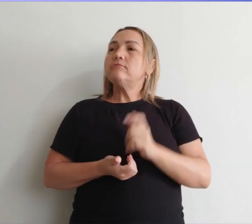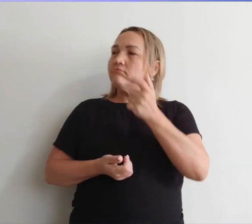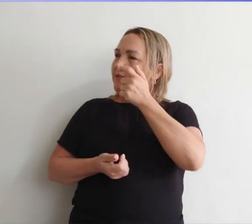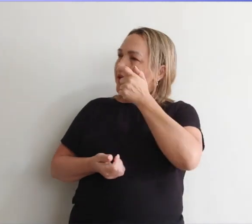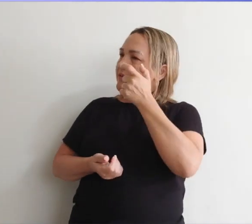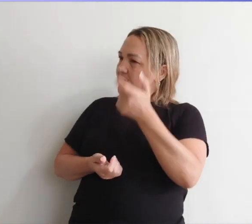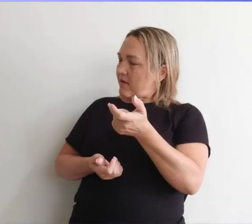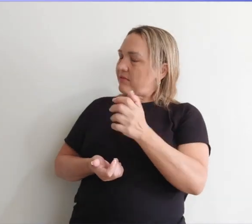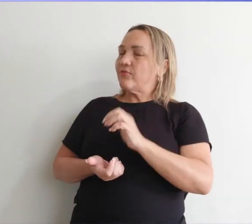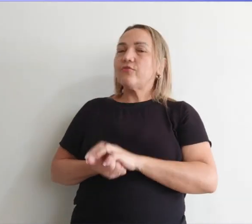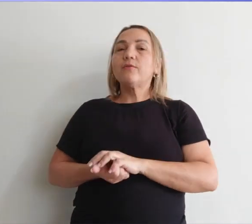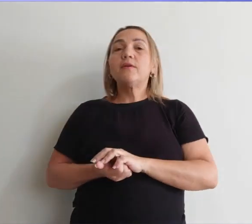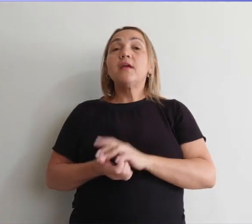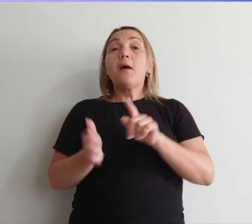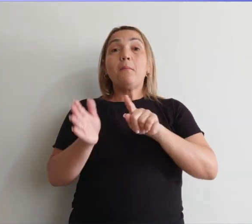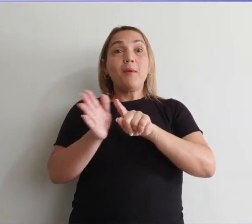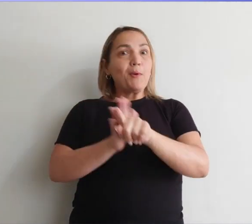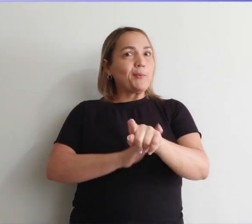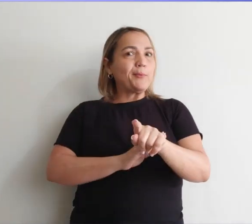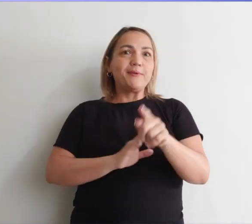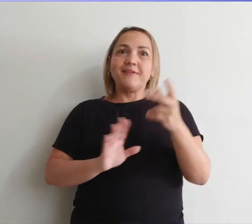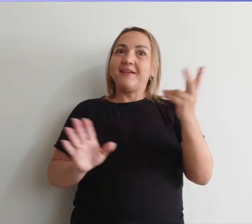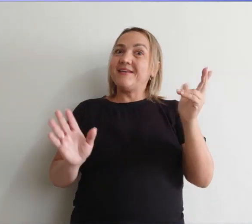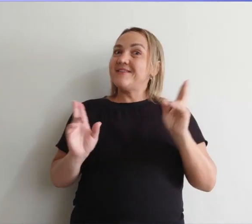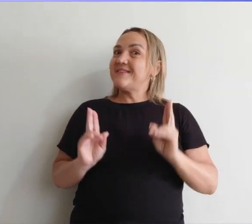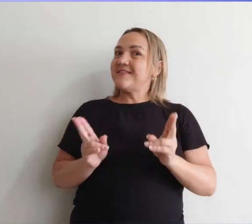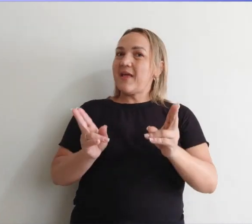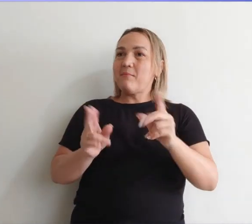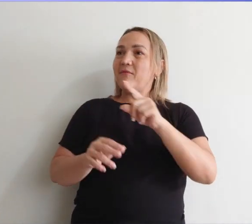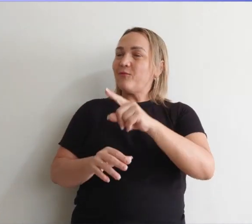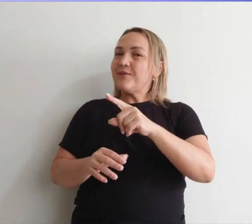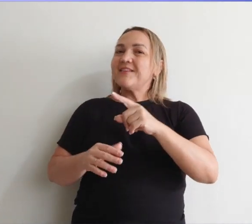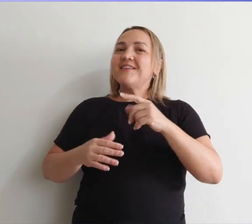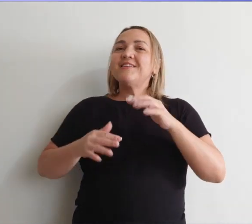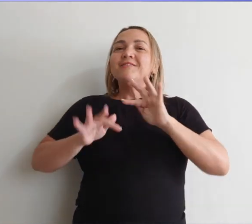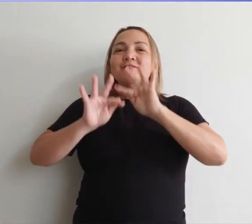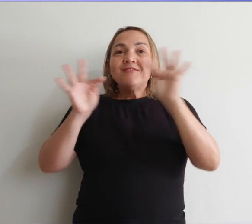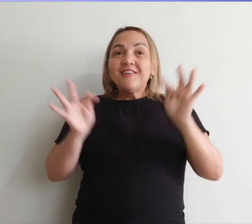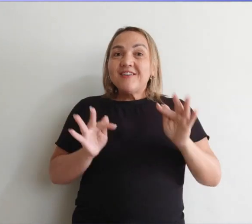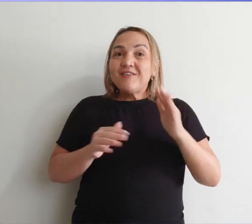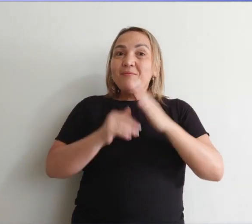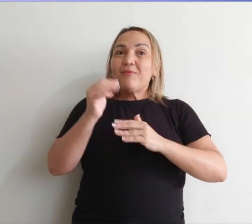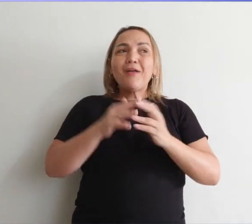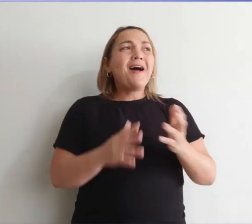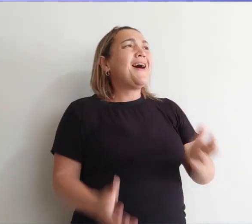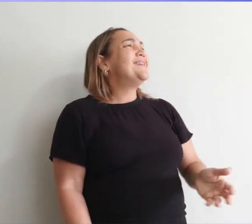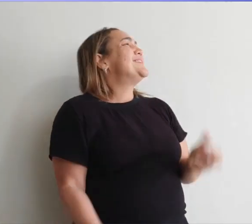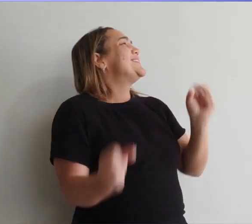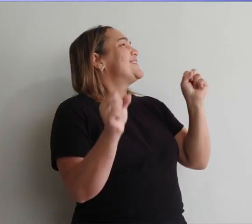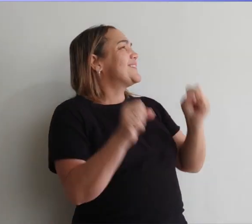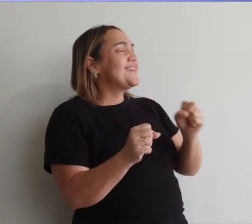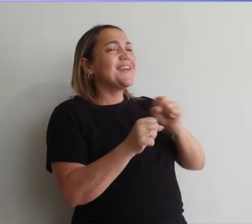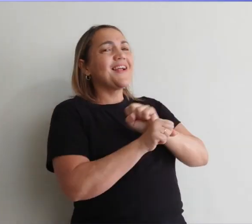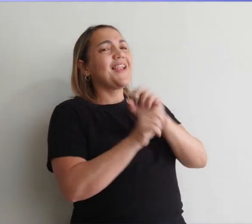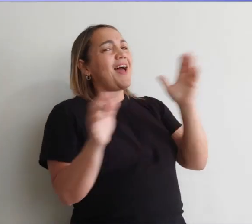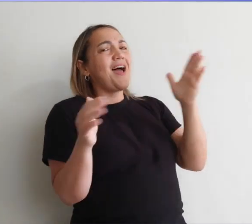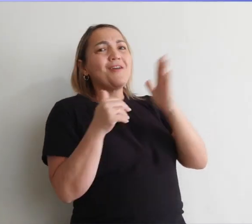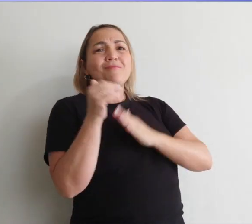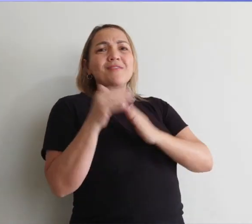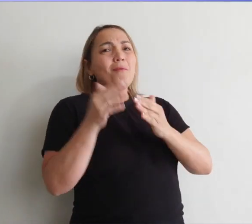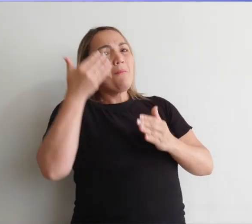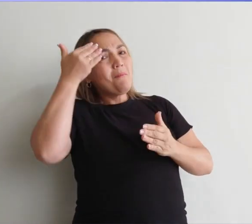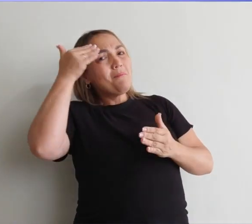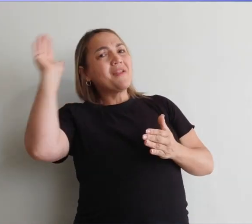Bem interessante. E aquela pergunta clássica, se você está realizado com a sua profissão. Ah, muito, claro. Pô,